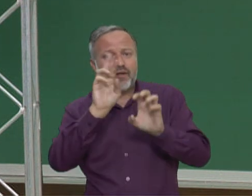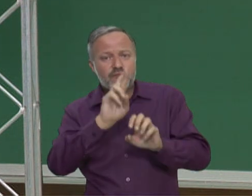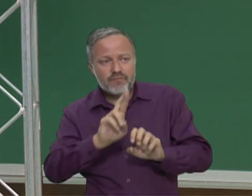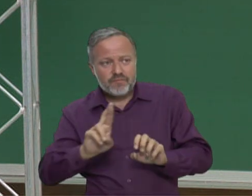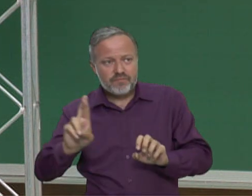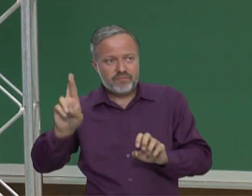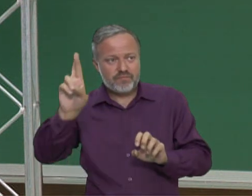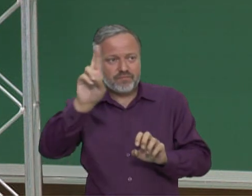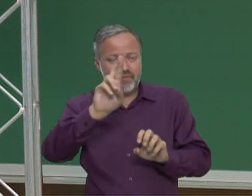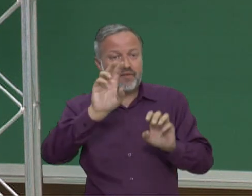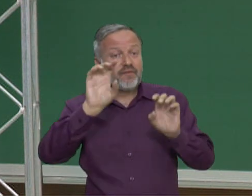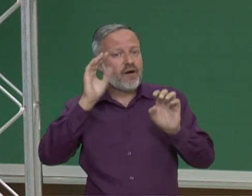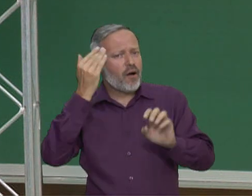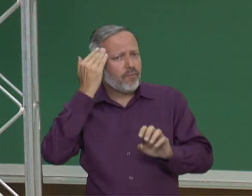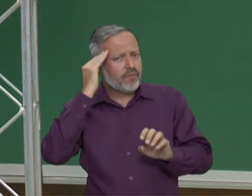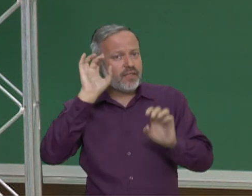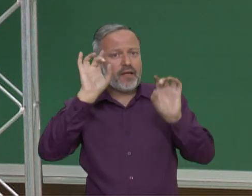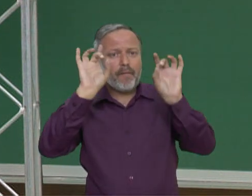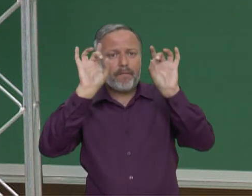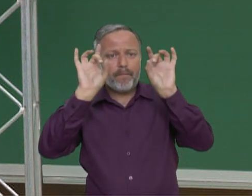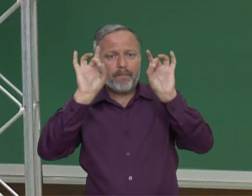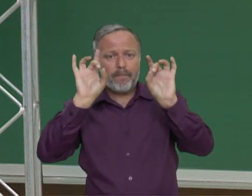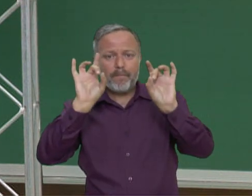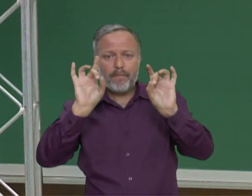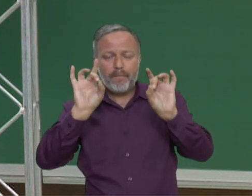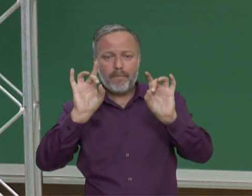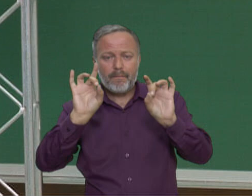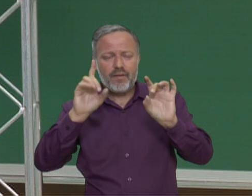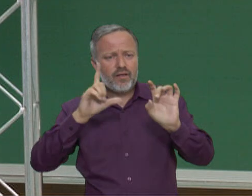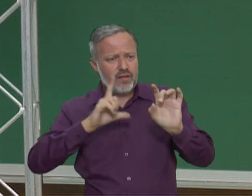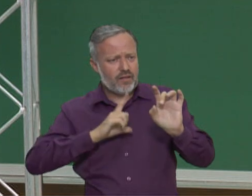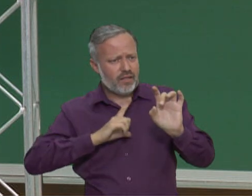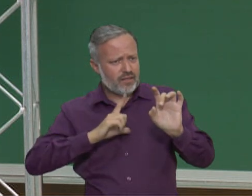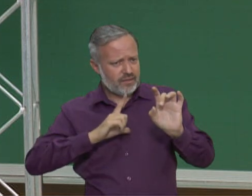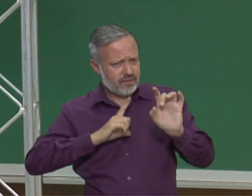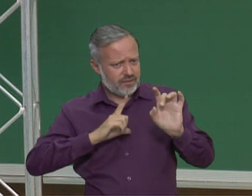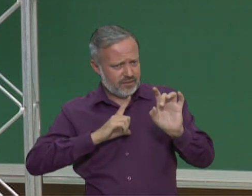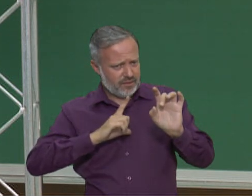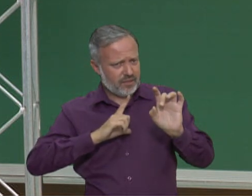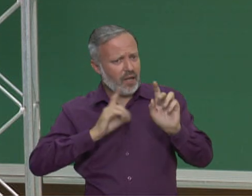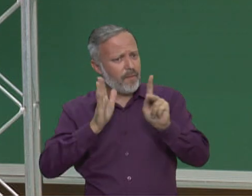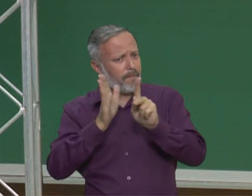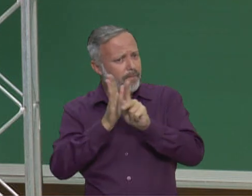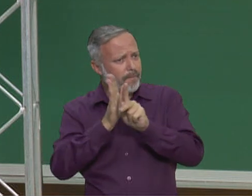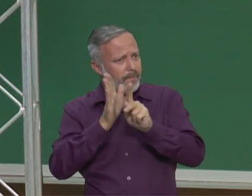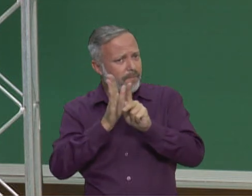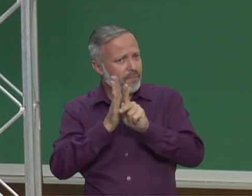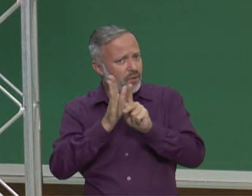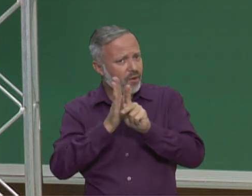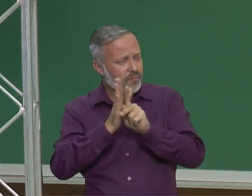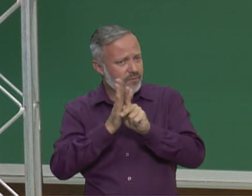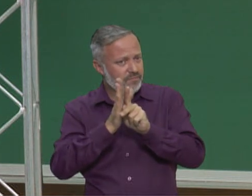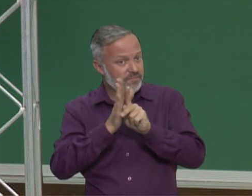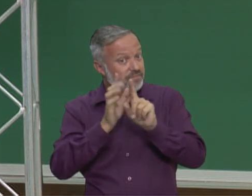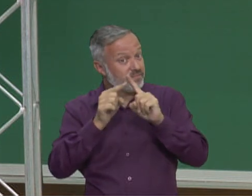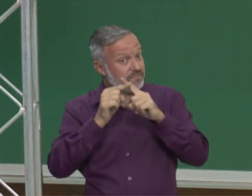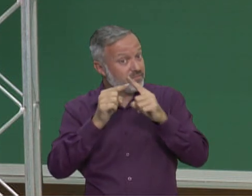agora um pouquinho de cada um deles. Cada um deles tem uma característica em particular, tá? E a gente inclusive